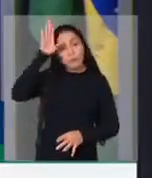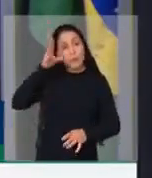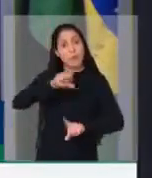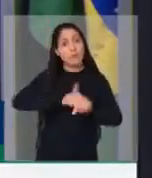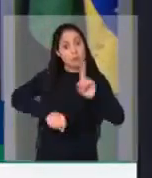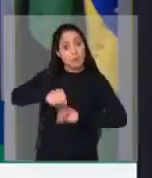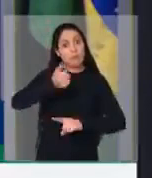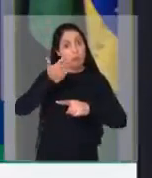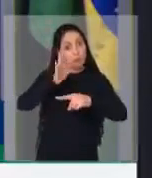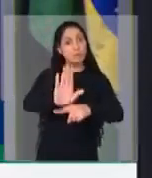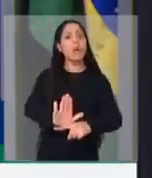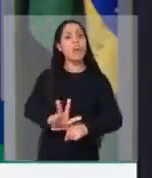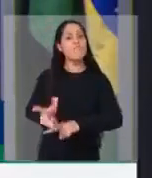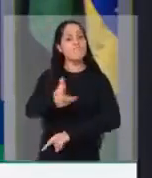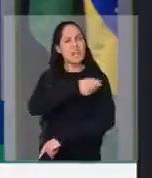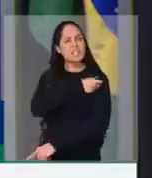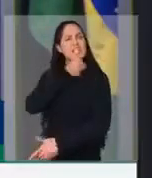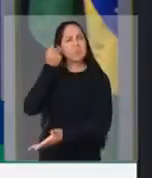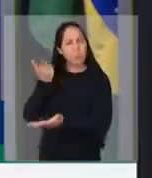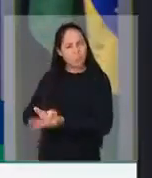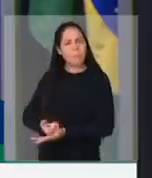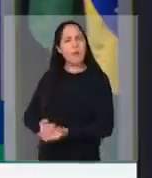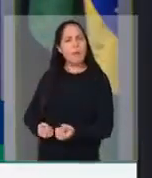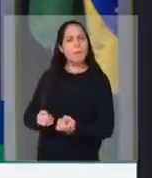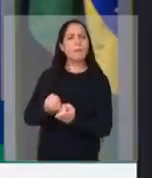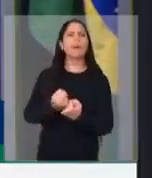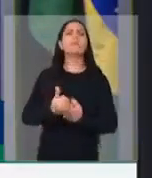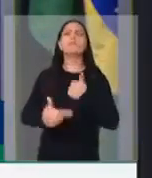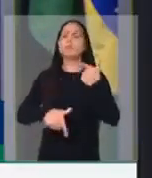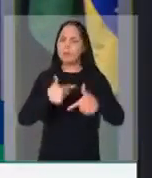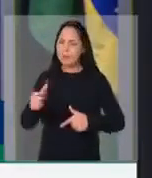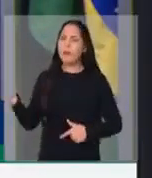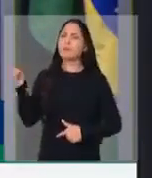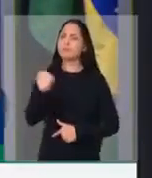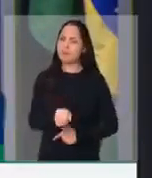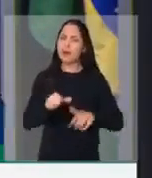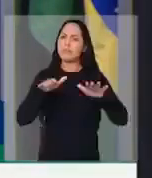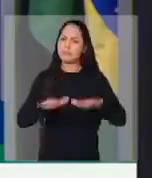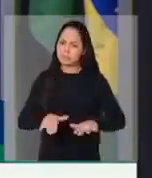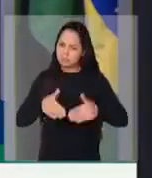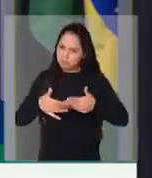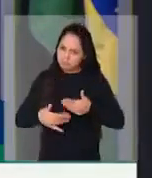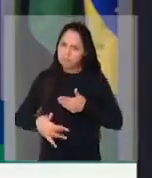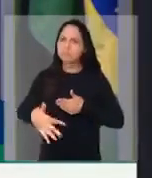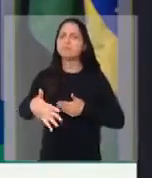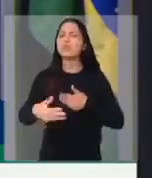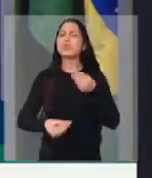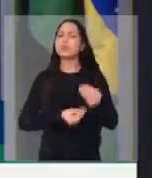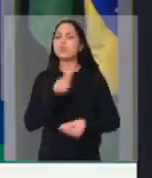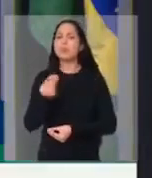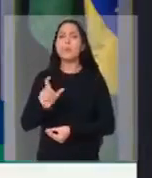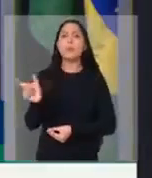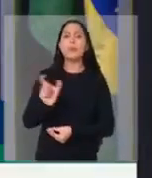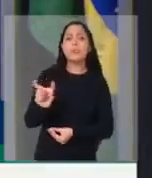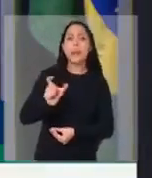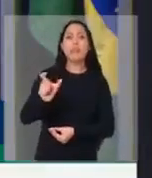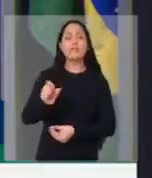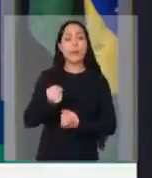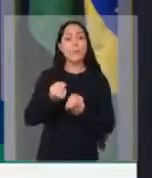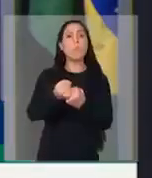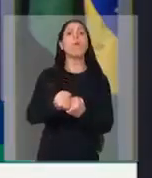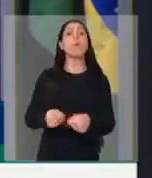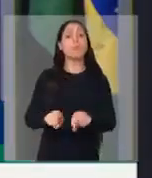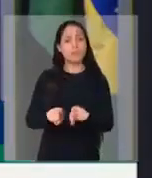não tem medido esforços para a manutenção dos empregos através de linhas de crédito ou serviços emergenciais mas como